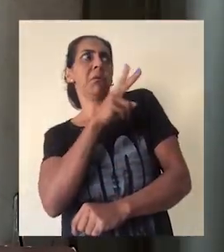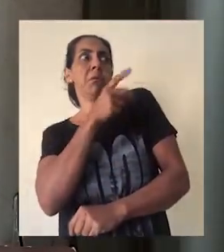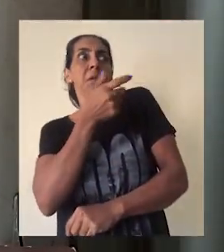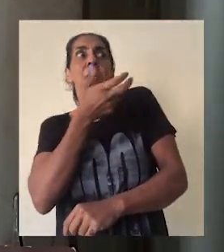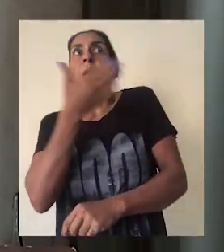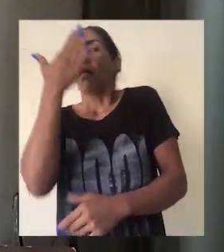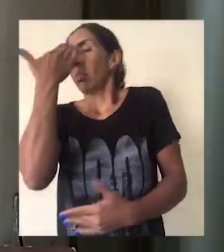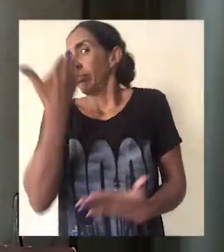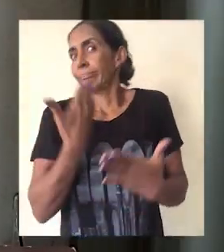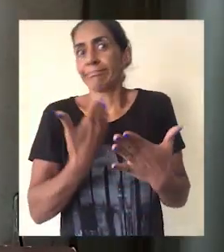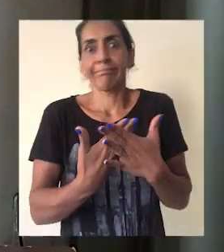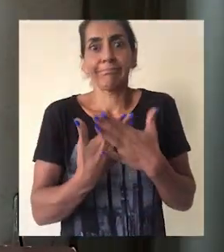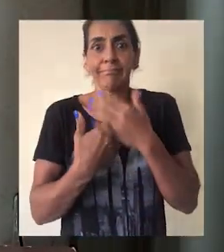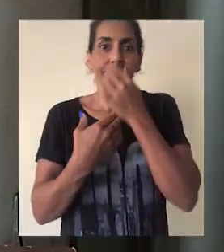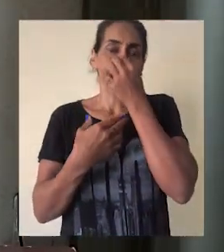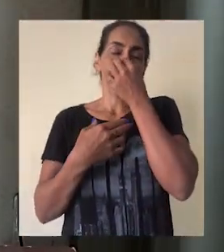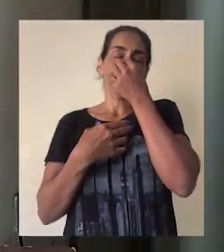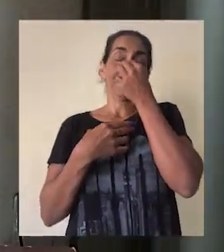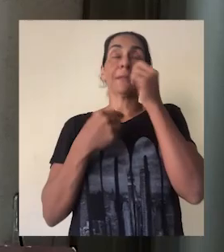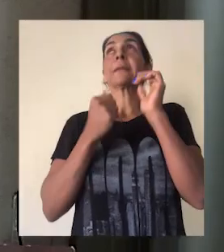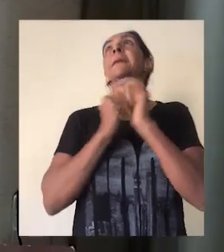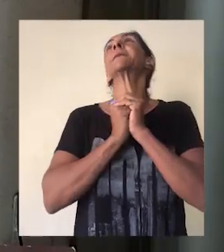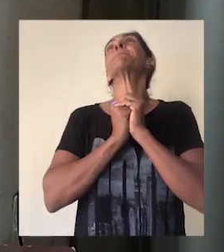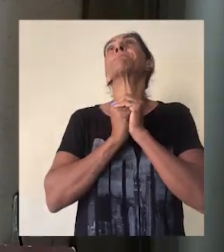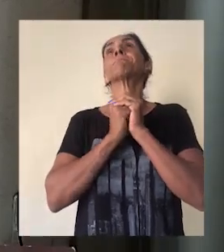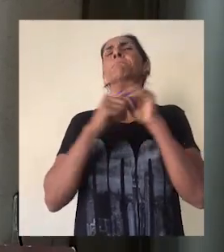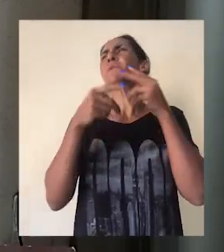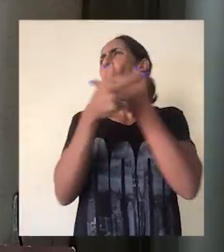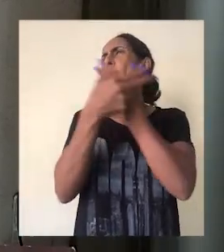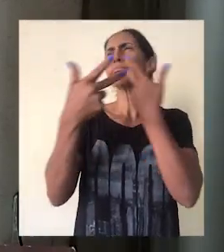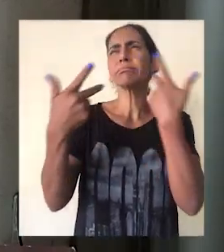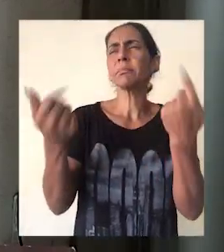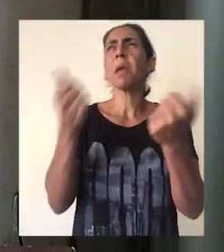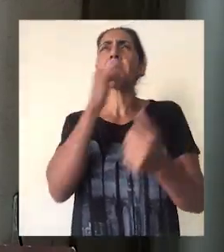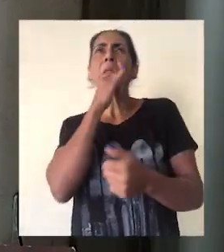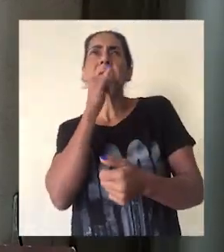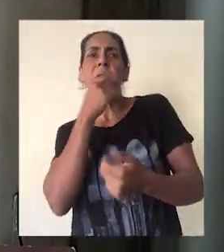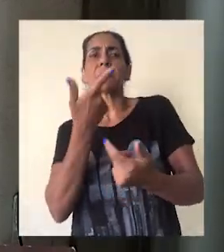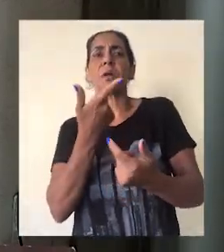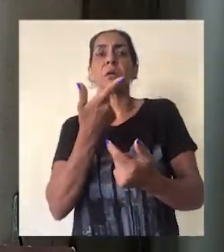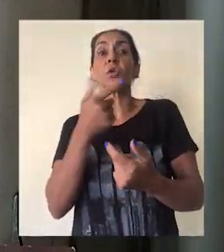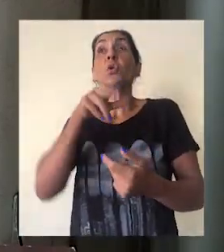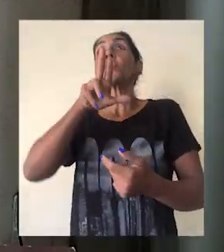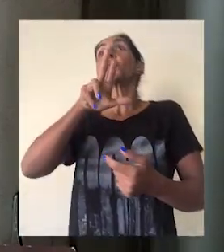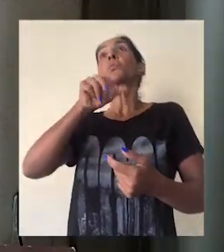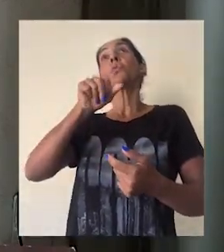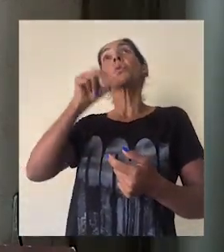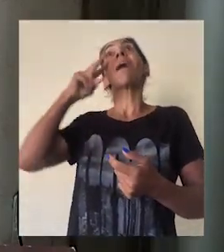situações bastante peculiares do seu cliente. Coisas que ele relata como, por exemplo, nunca